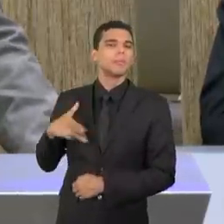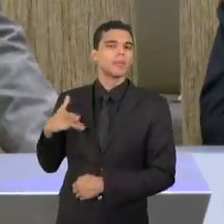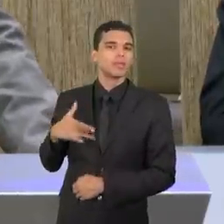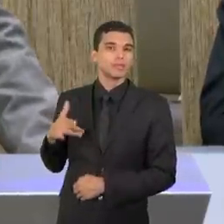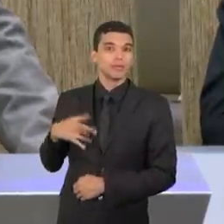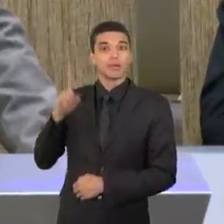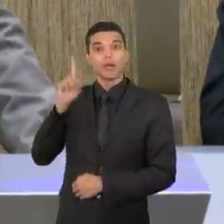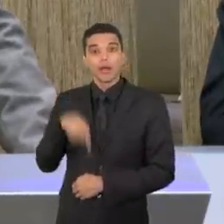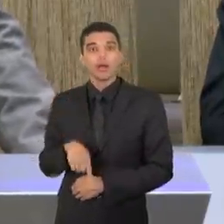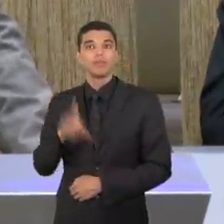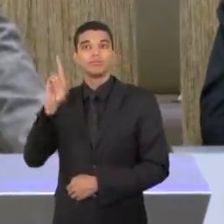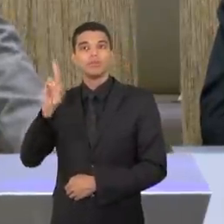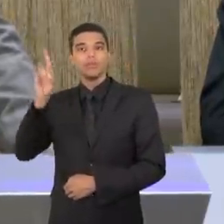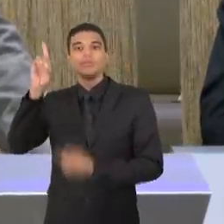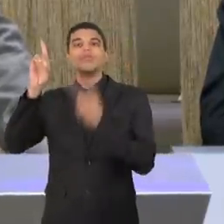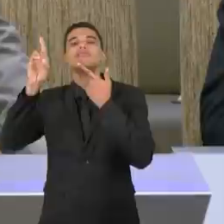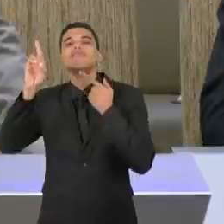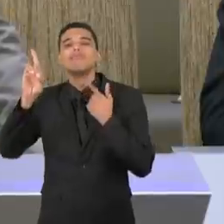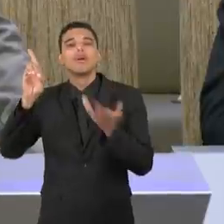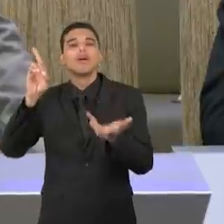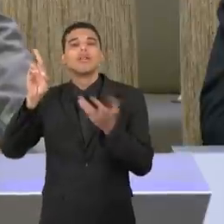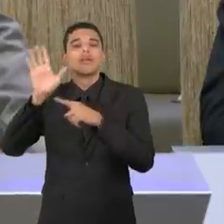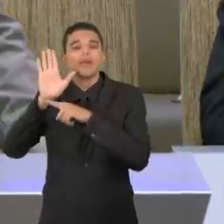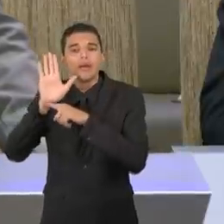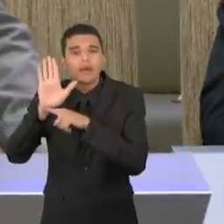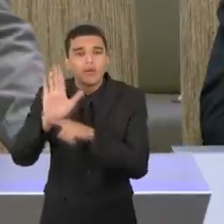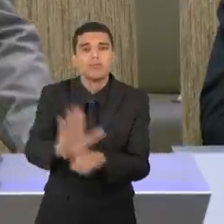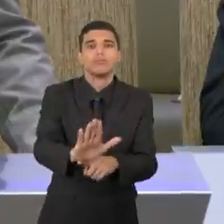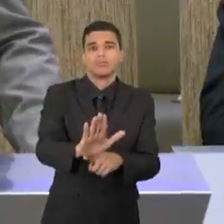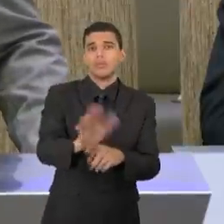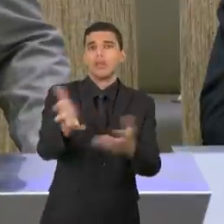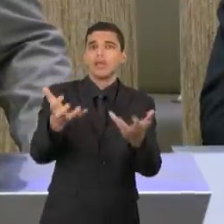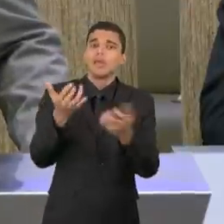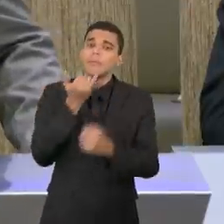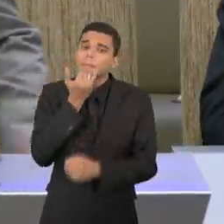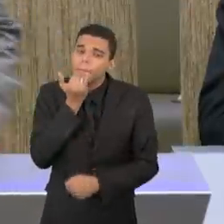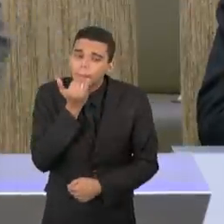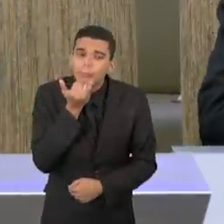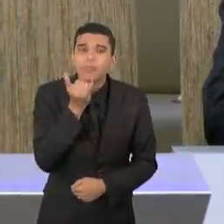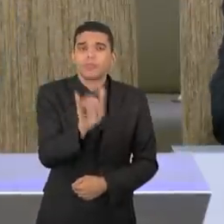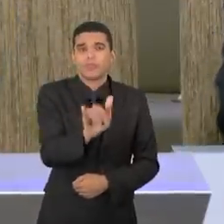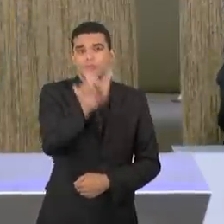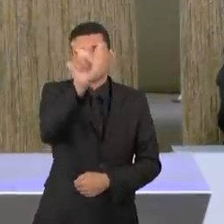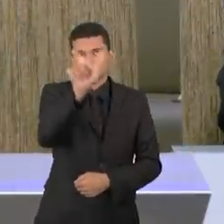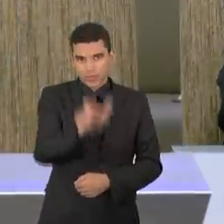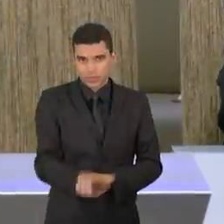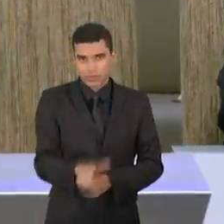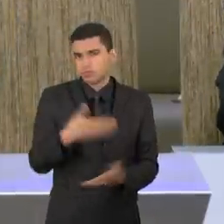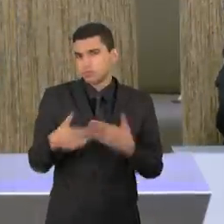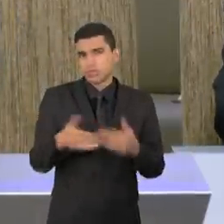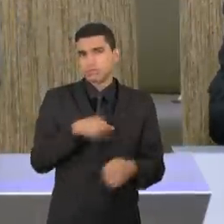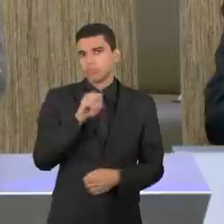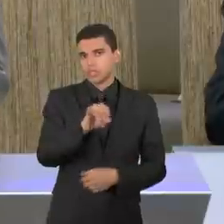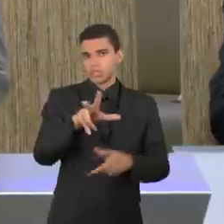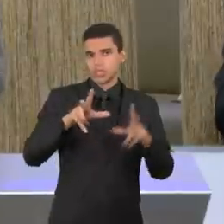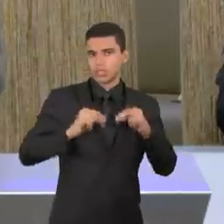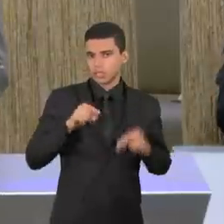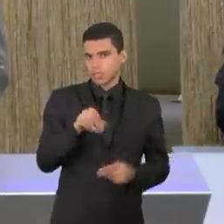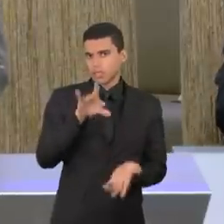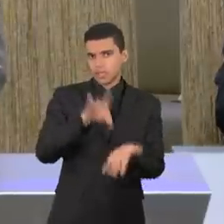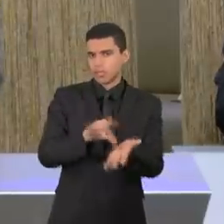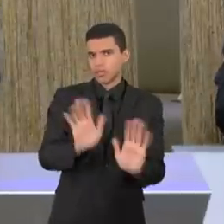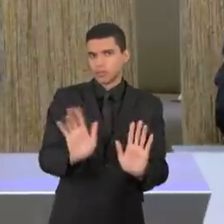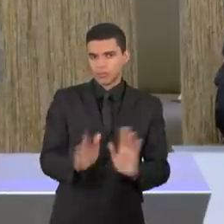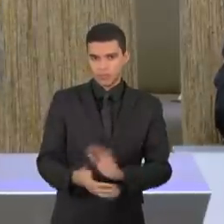alguém, mesmo esse alguém sem merecimento. Aí é onde entra a graça